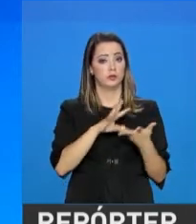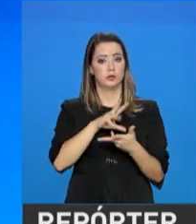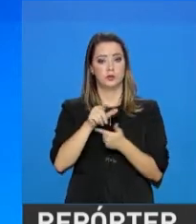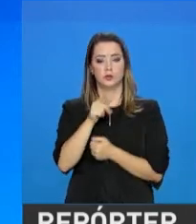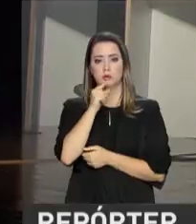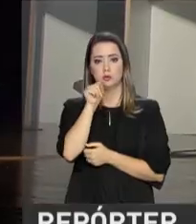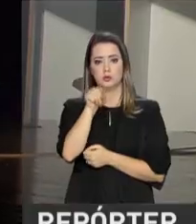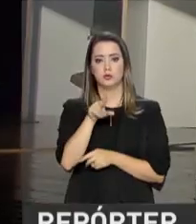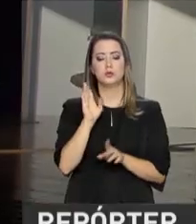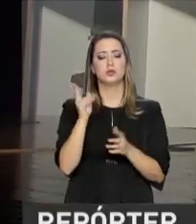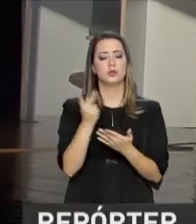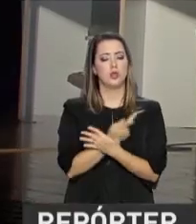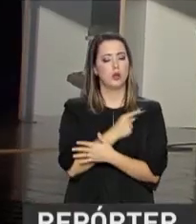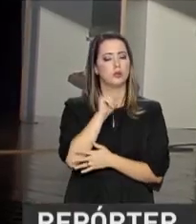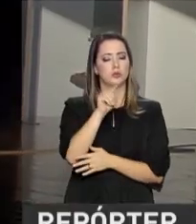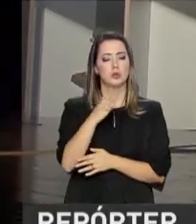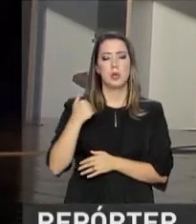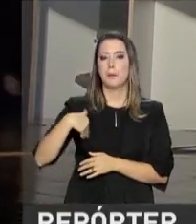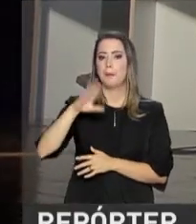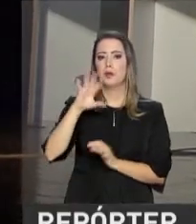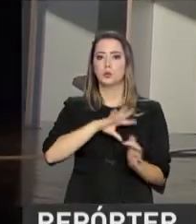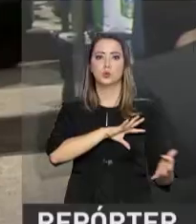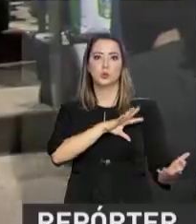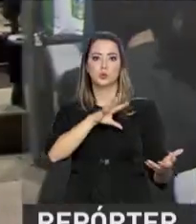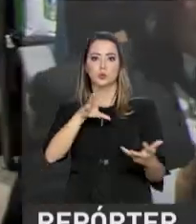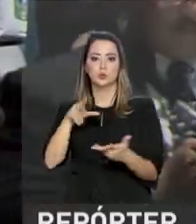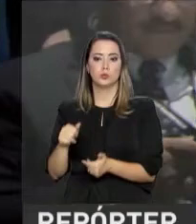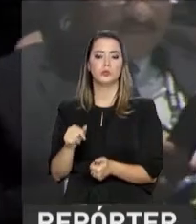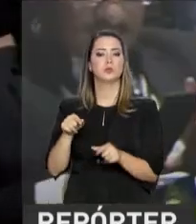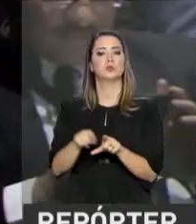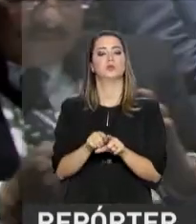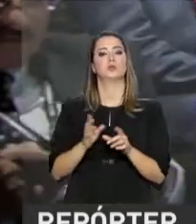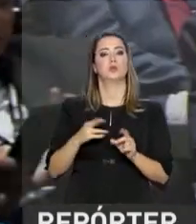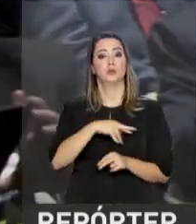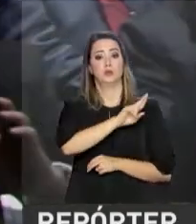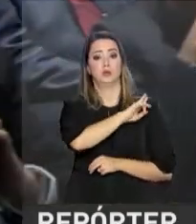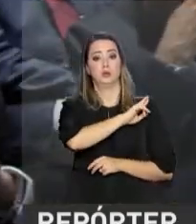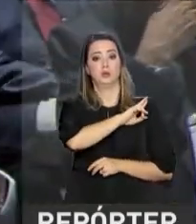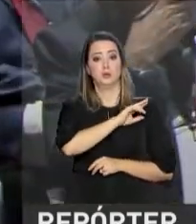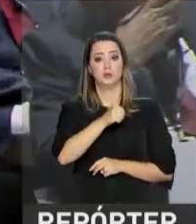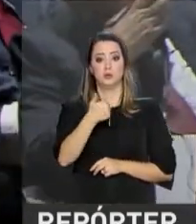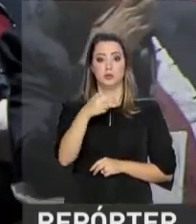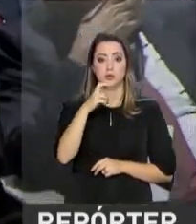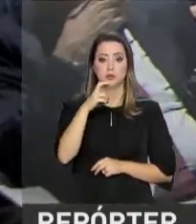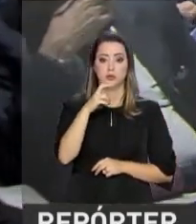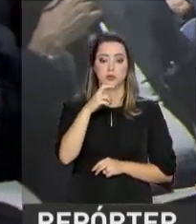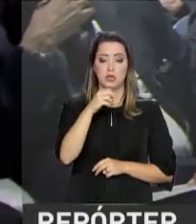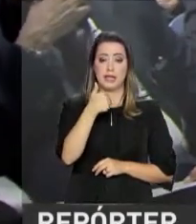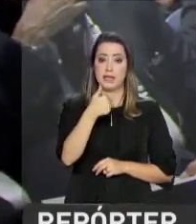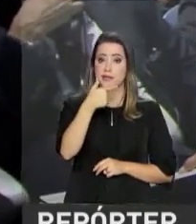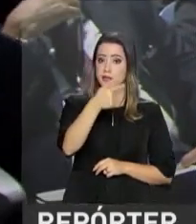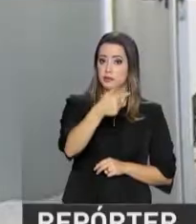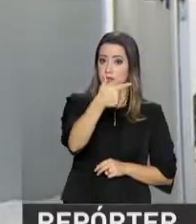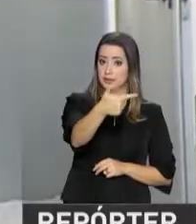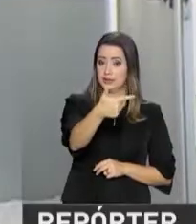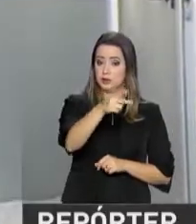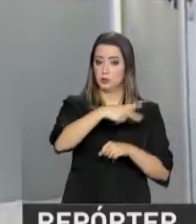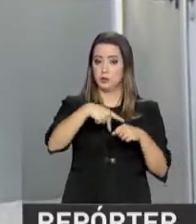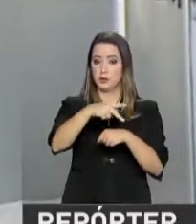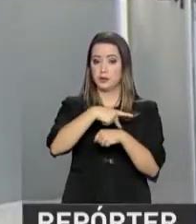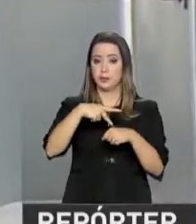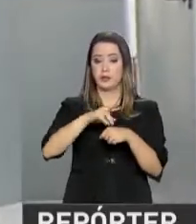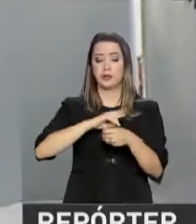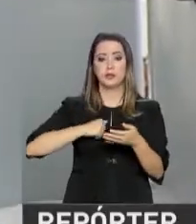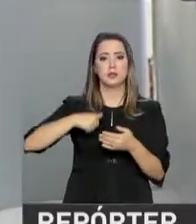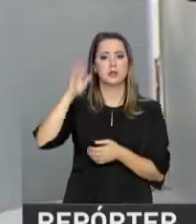da água já considerado o maior da história recebeu representantes de 172 países e pelo